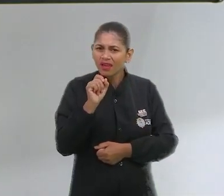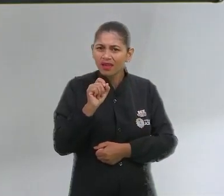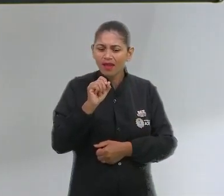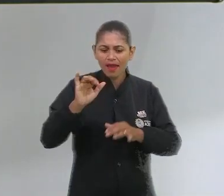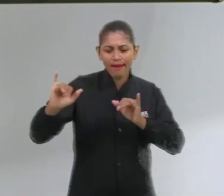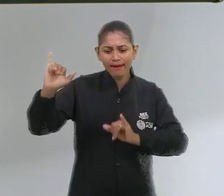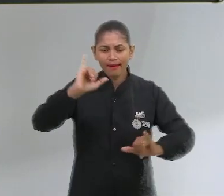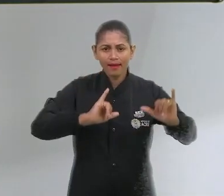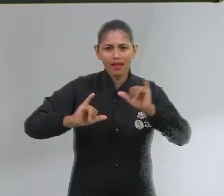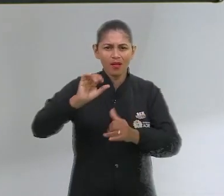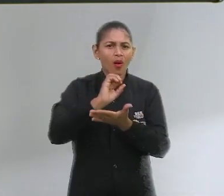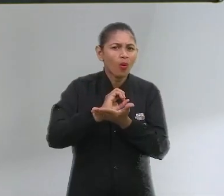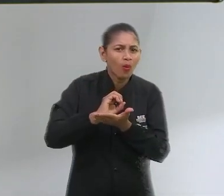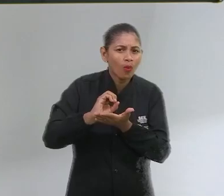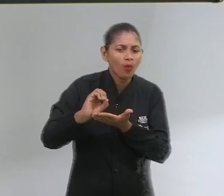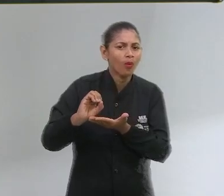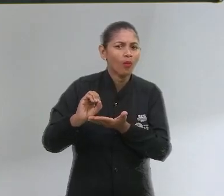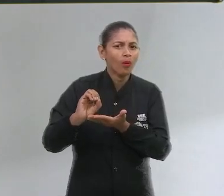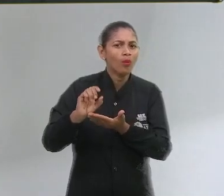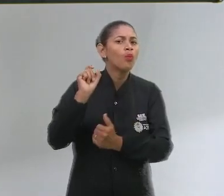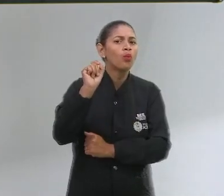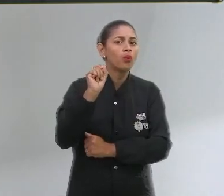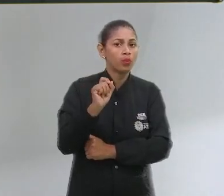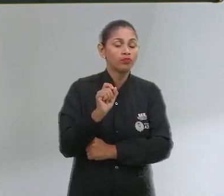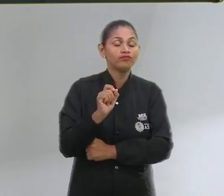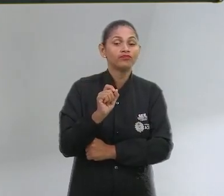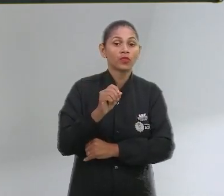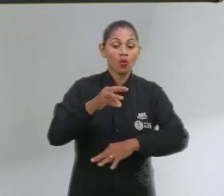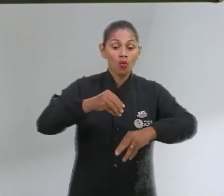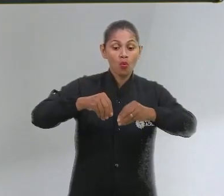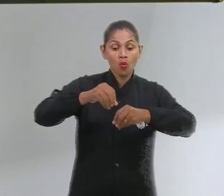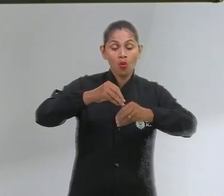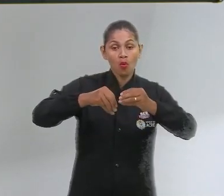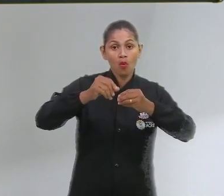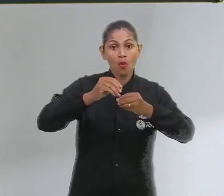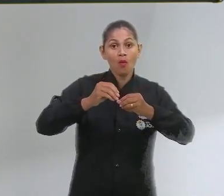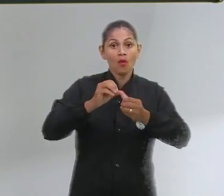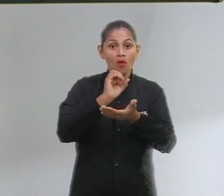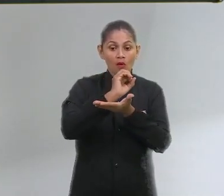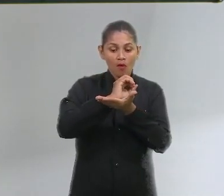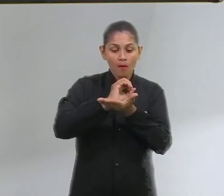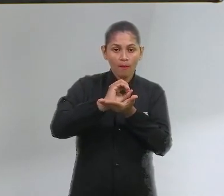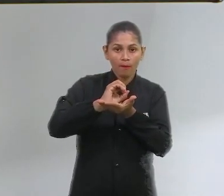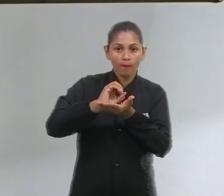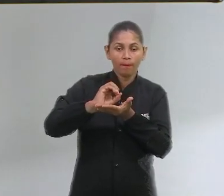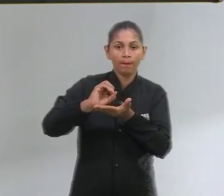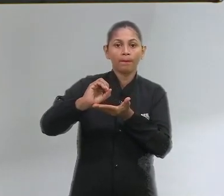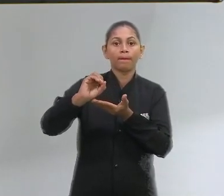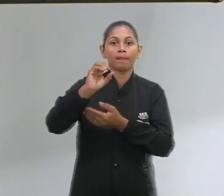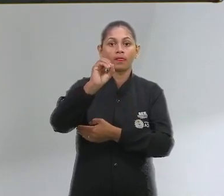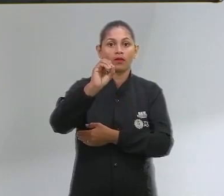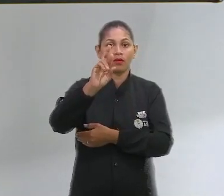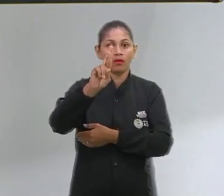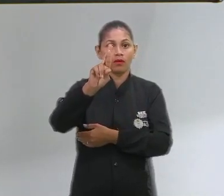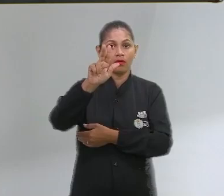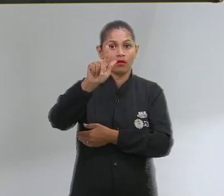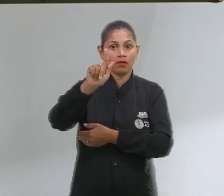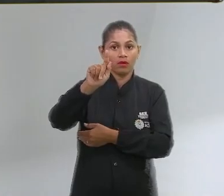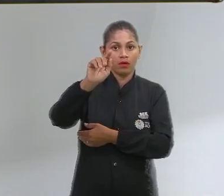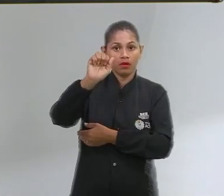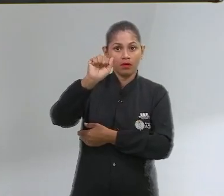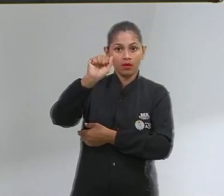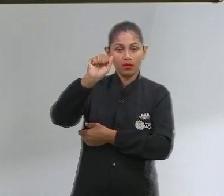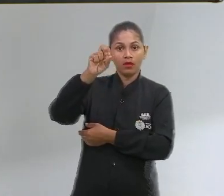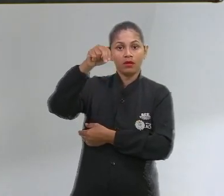fala de química orgânica, nós estamos falando de compostos orgânicos, compostos majoritariamente formados por átomos de carbono. E